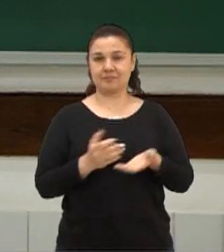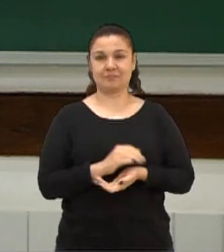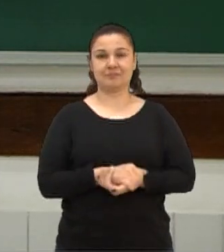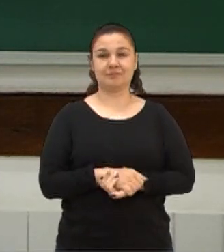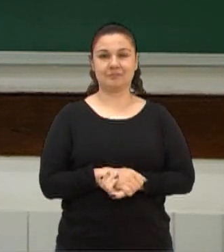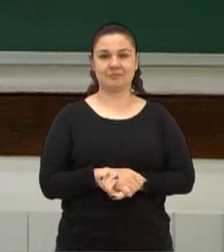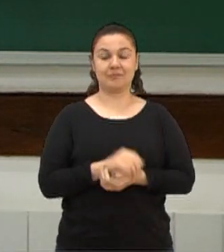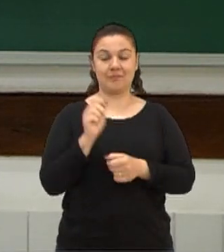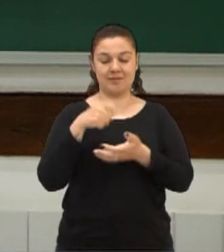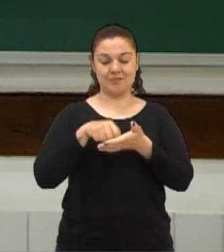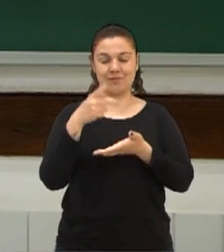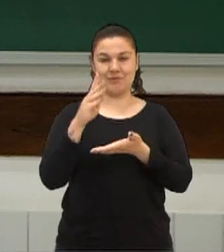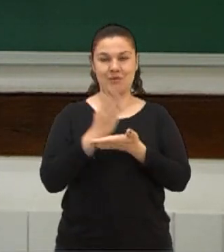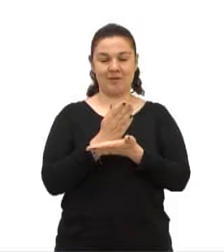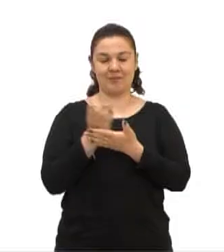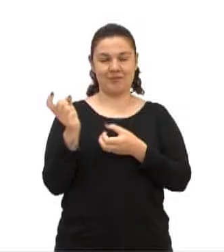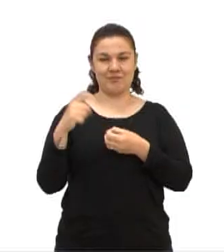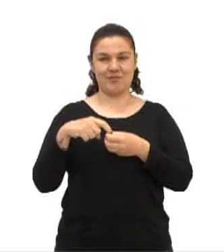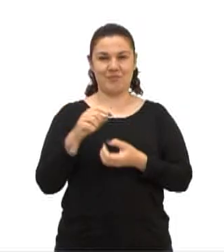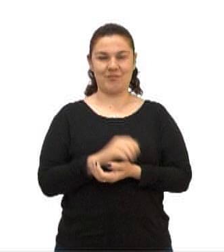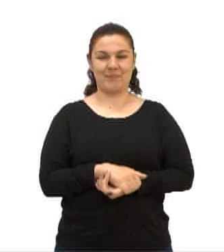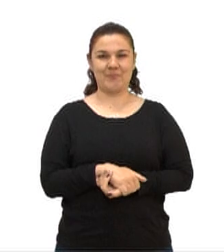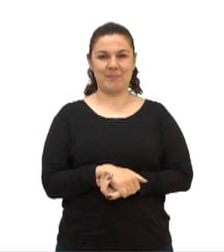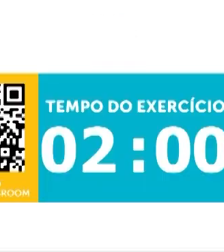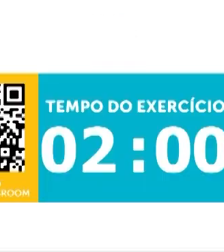pensar sobre isso, escrever aí no seu caderno e eu já volto.